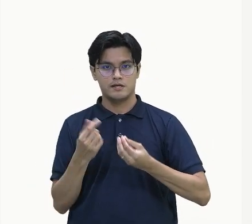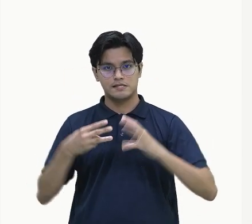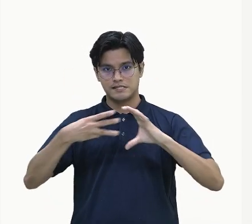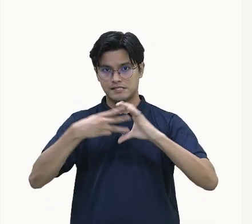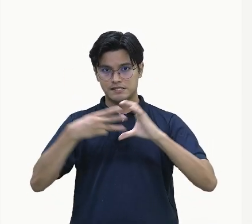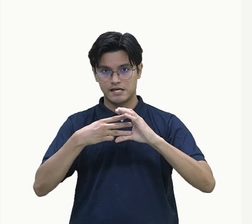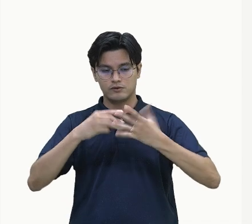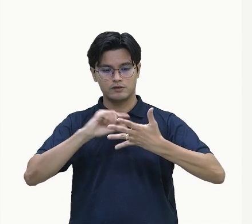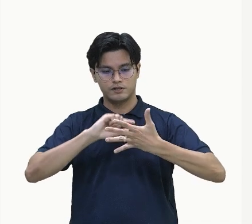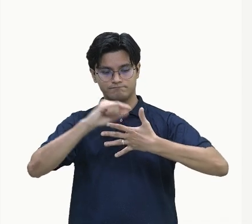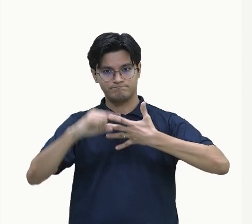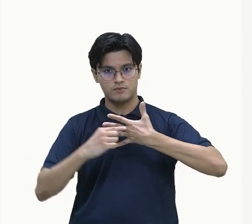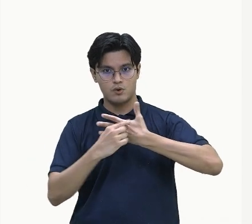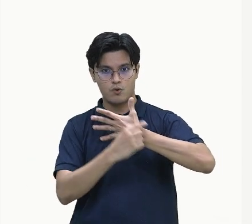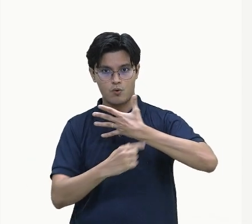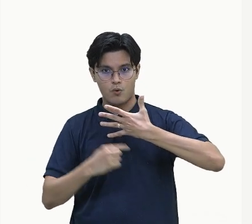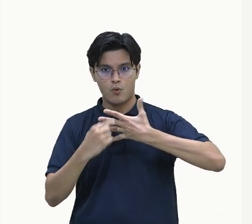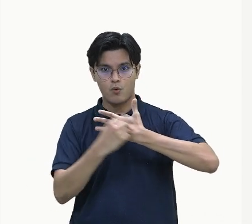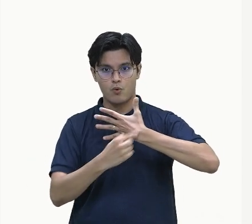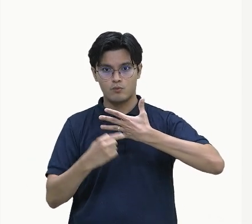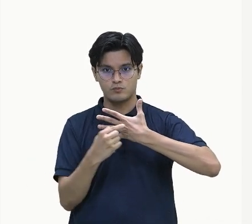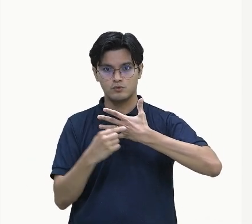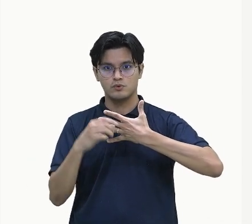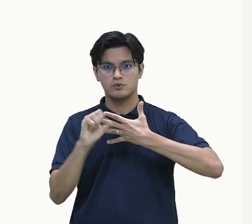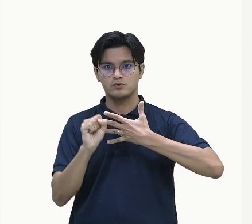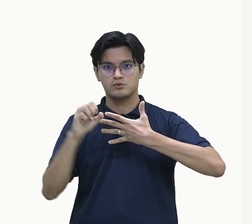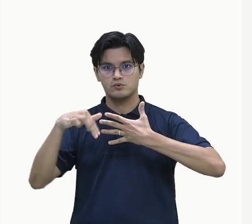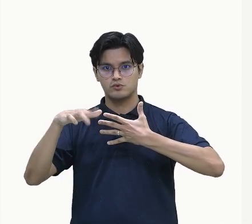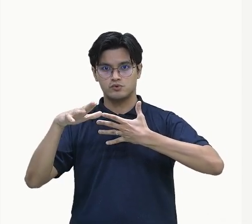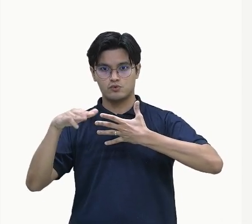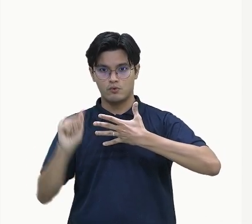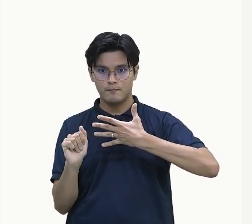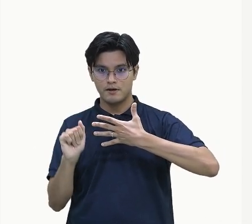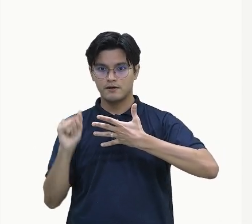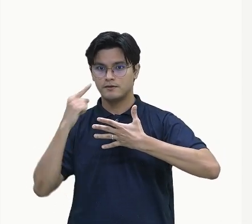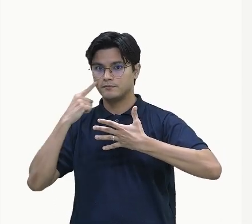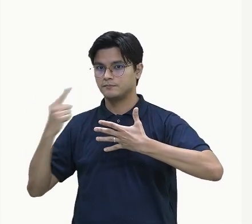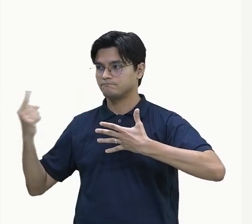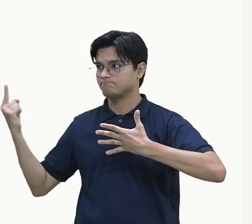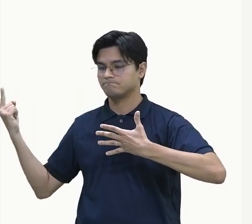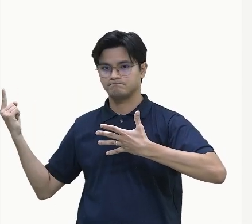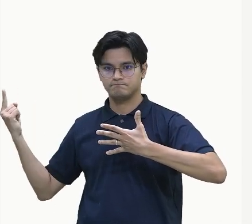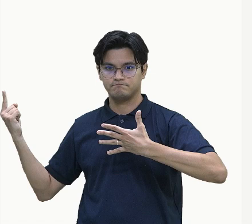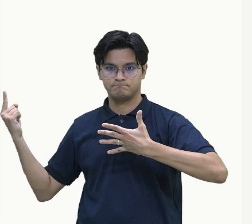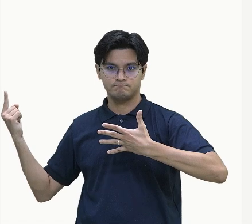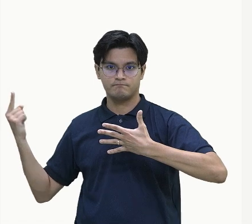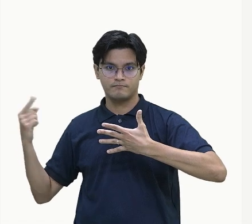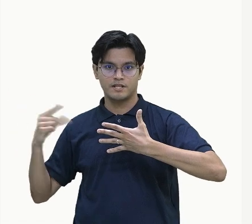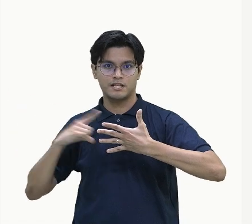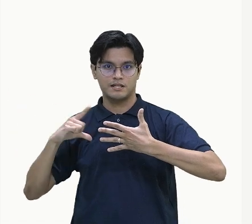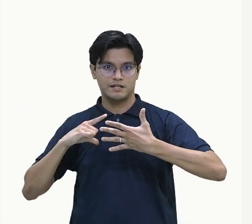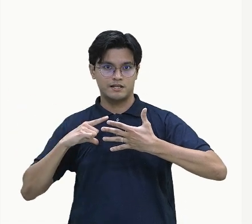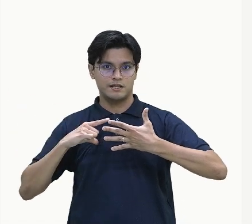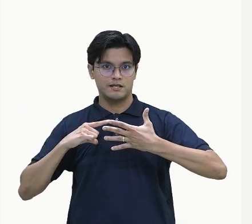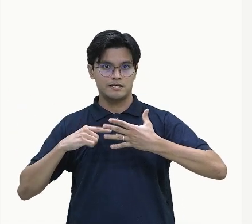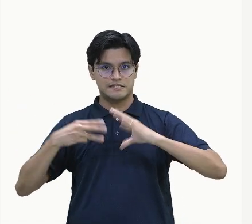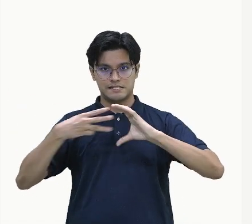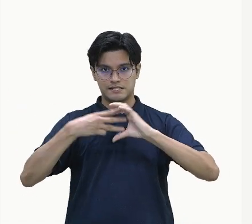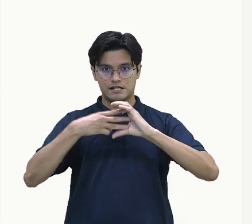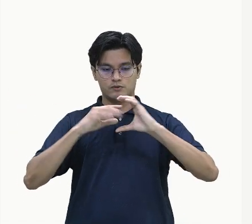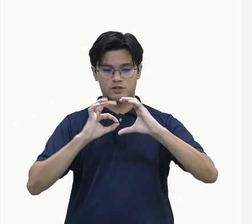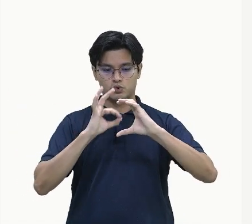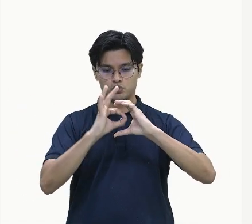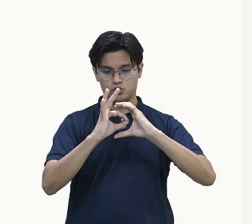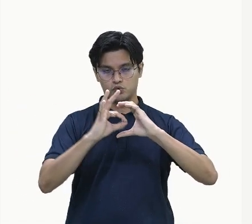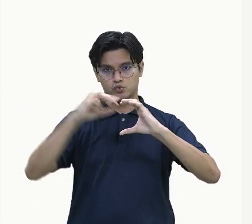também é conhecido como soma, aqui em destaque. Né? Contém o núcleo da célula. Lembre-se que o